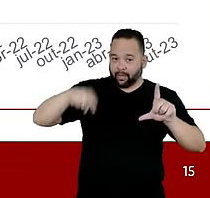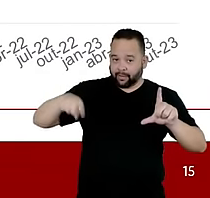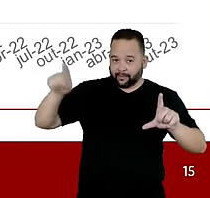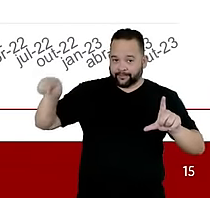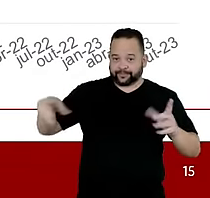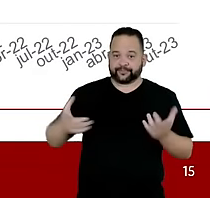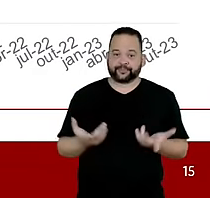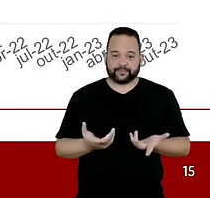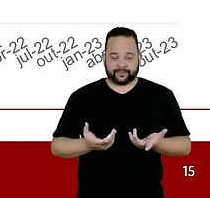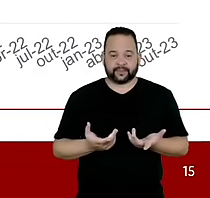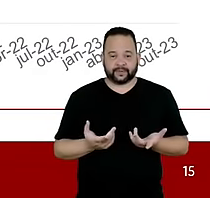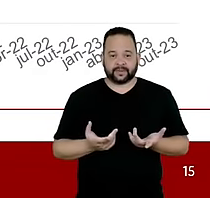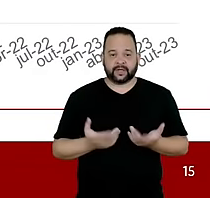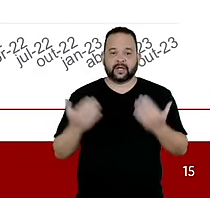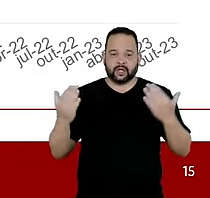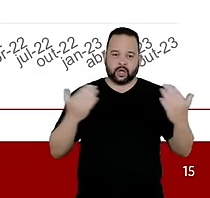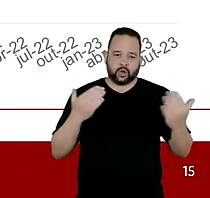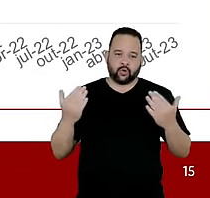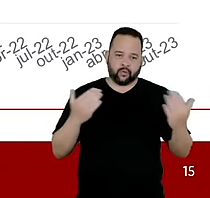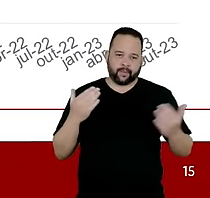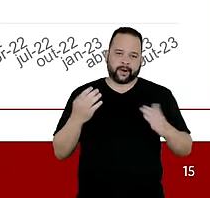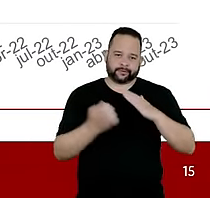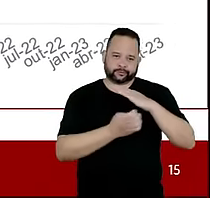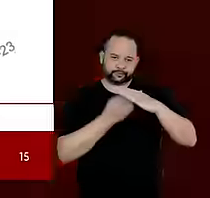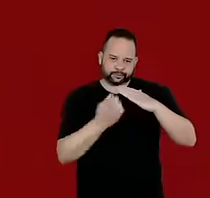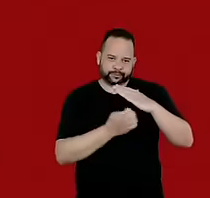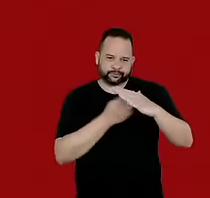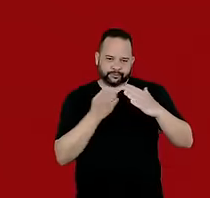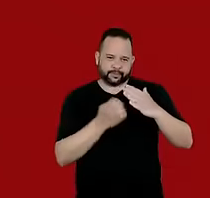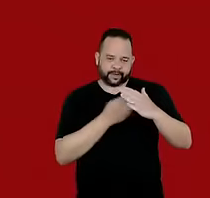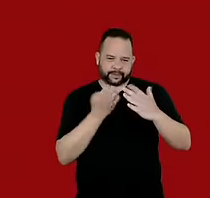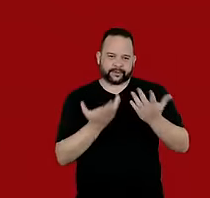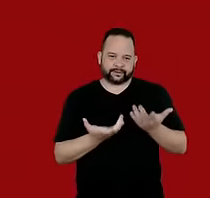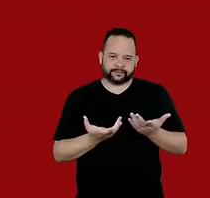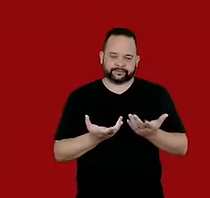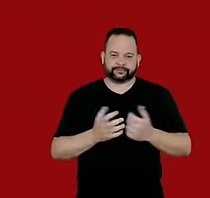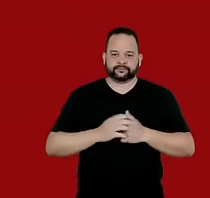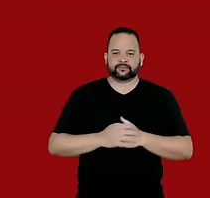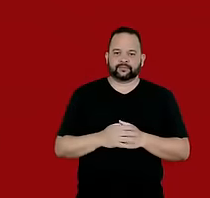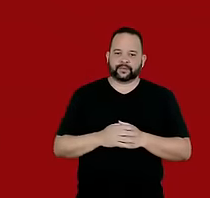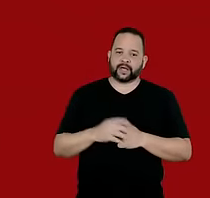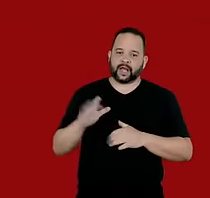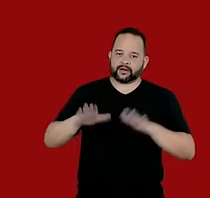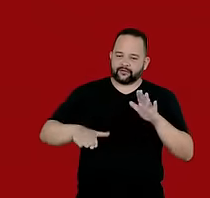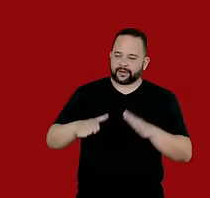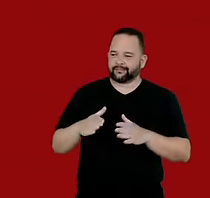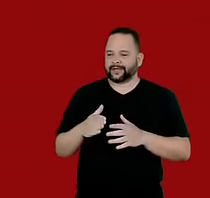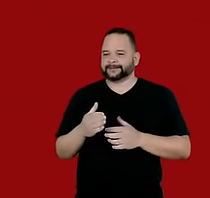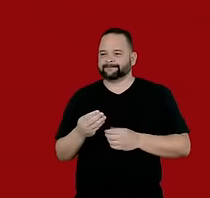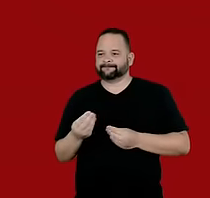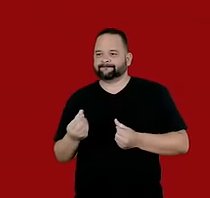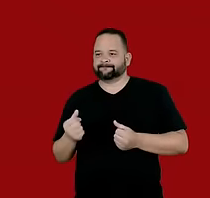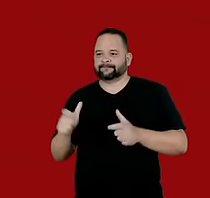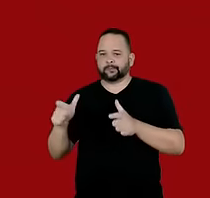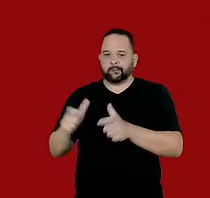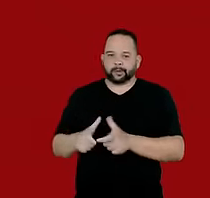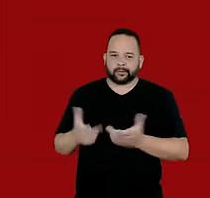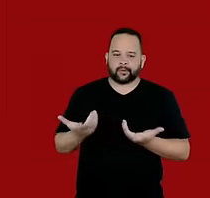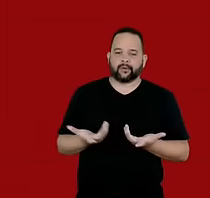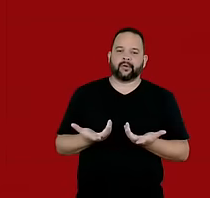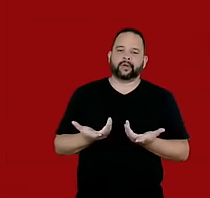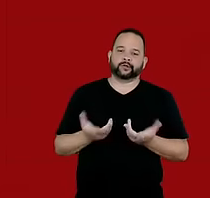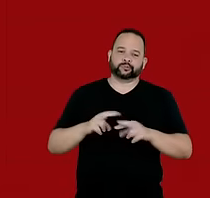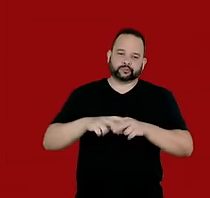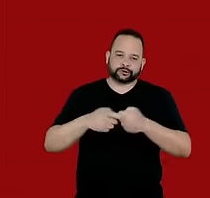outras uma empresas que TM outras situações financeiras econômicas que são mais frágeis Então essa distinção é uma evolução do mercado também e dá para